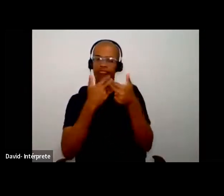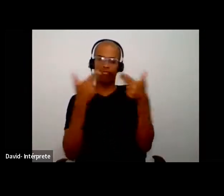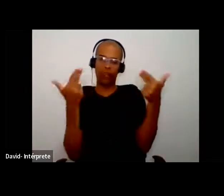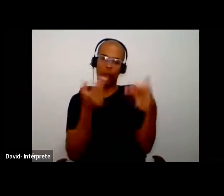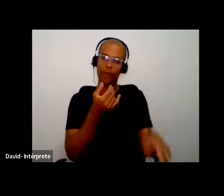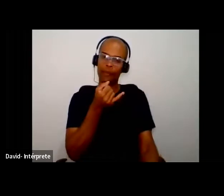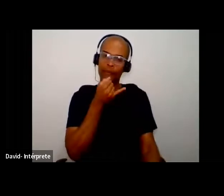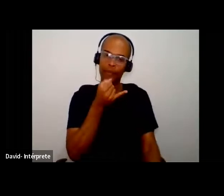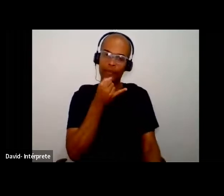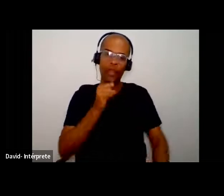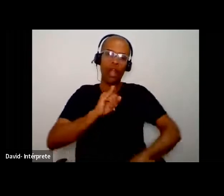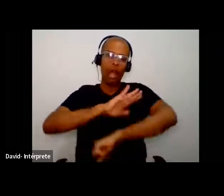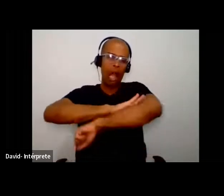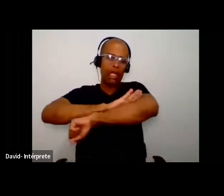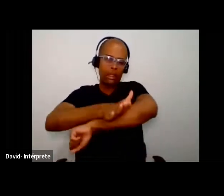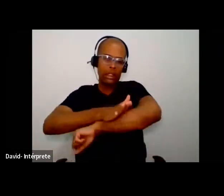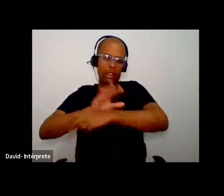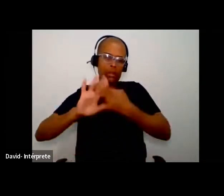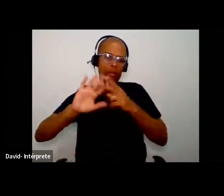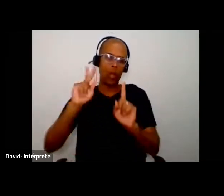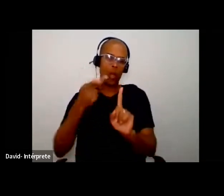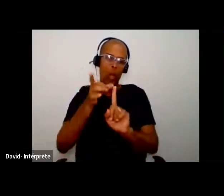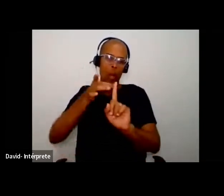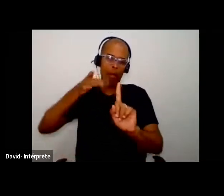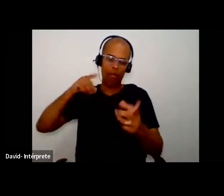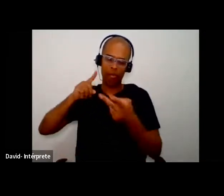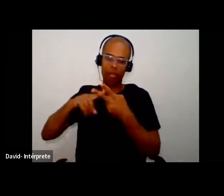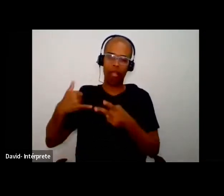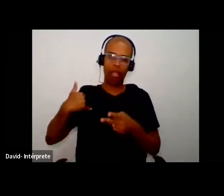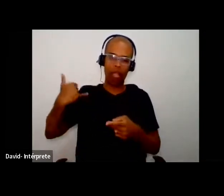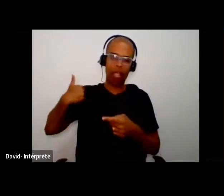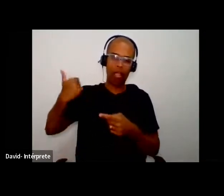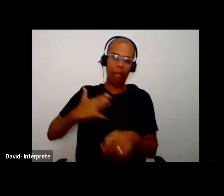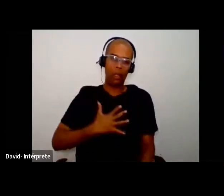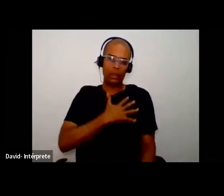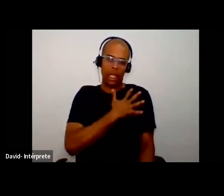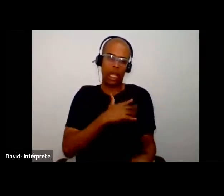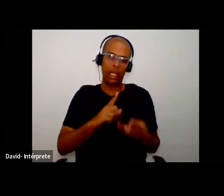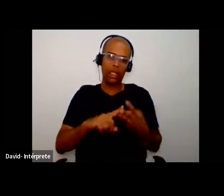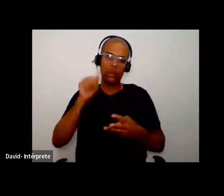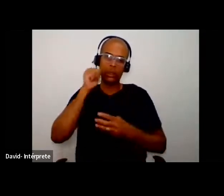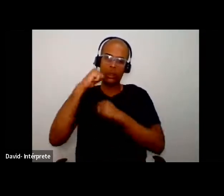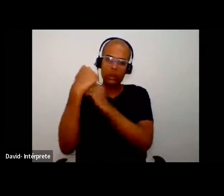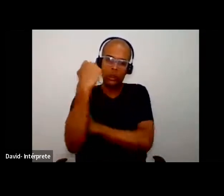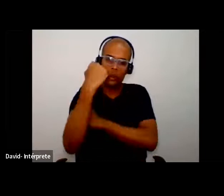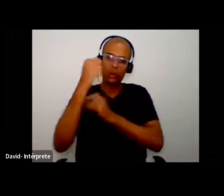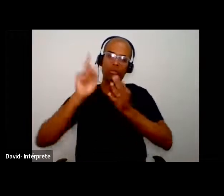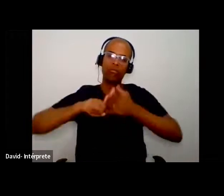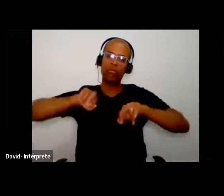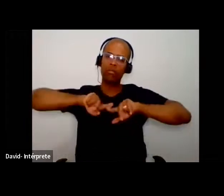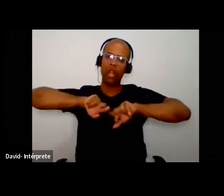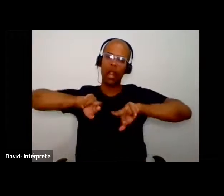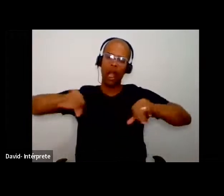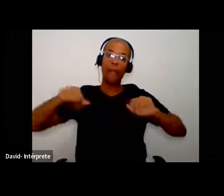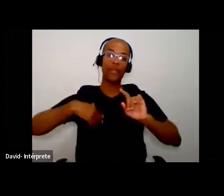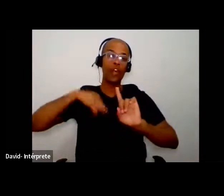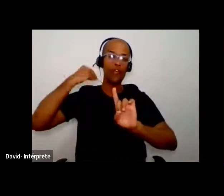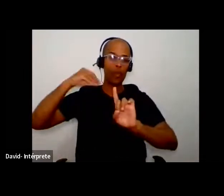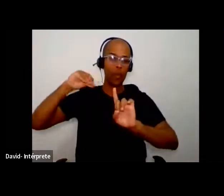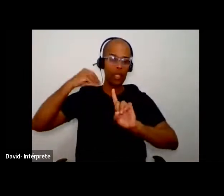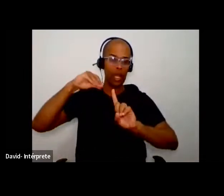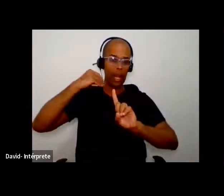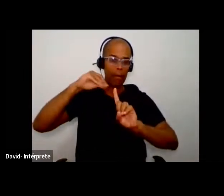exemplo, racismo, homofobia, idadismo, feminismo, diversas diversidades, vulnerabilidades